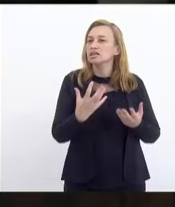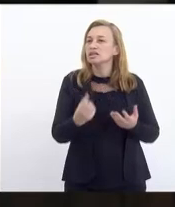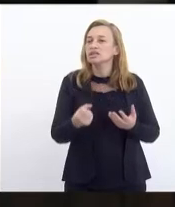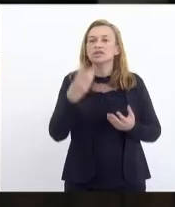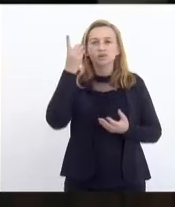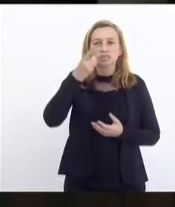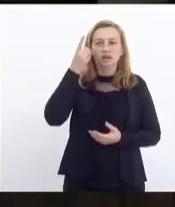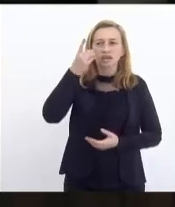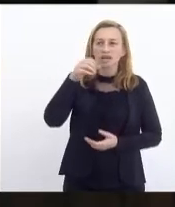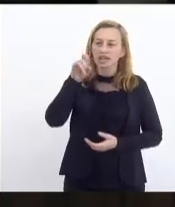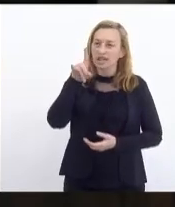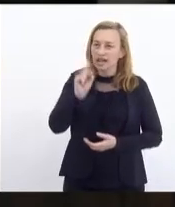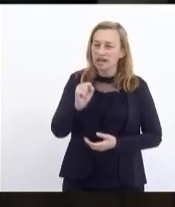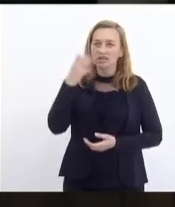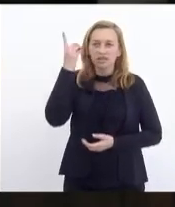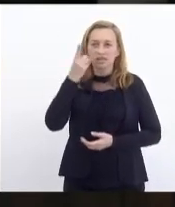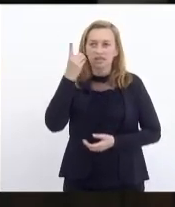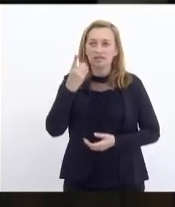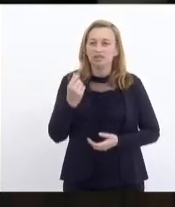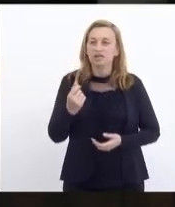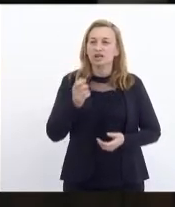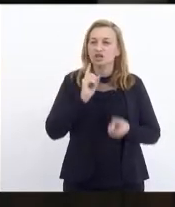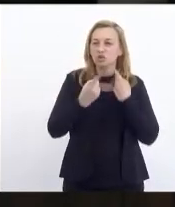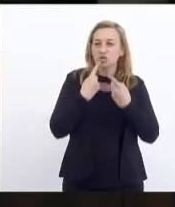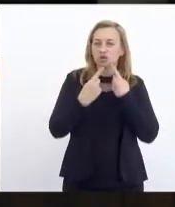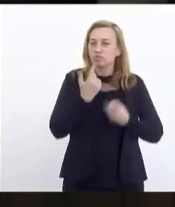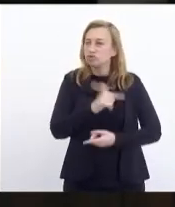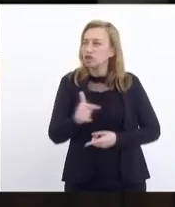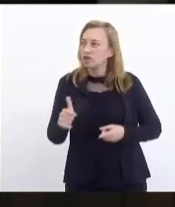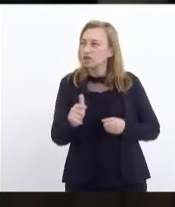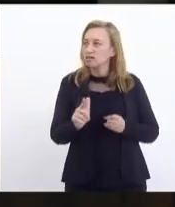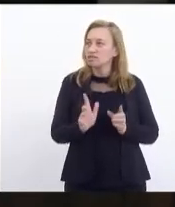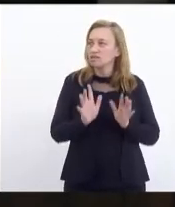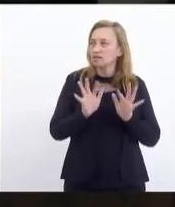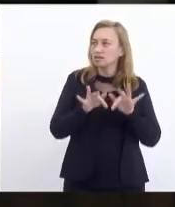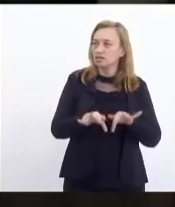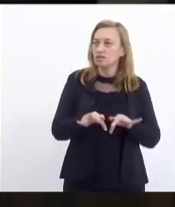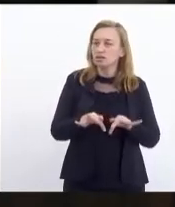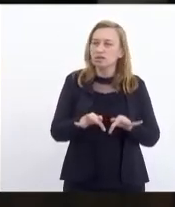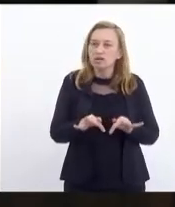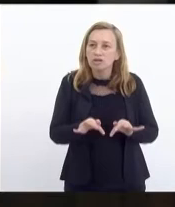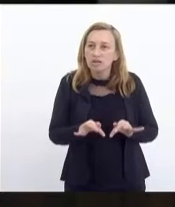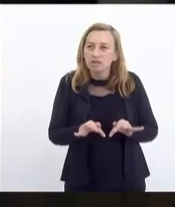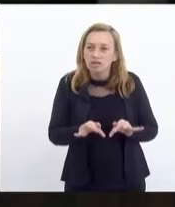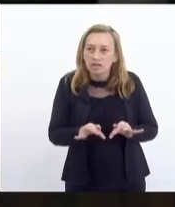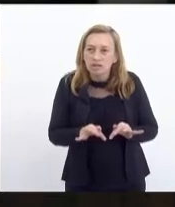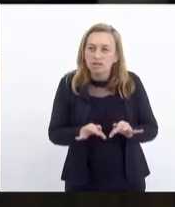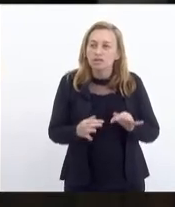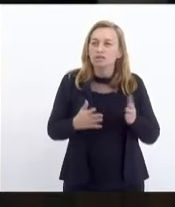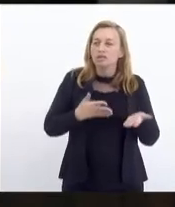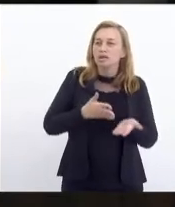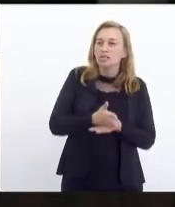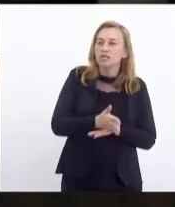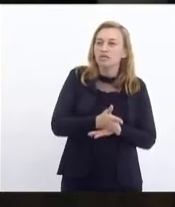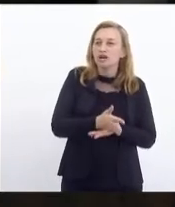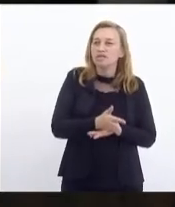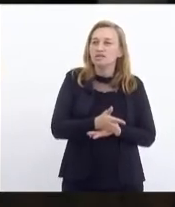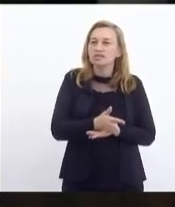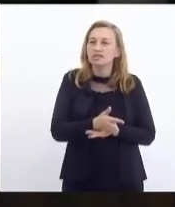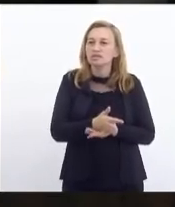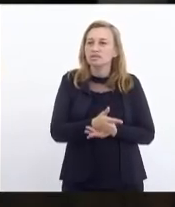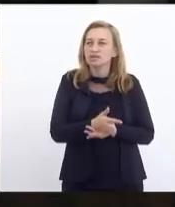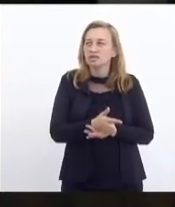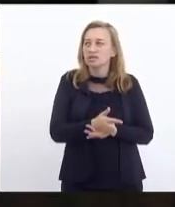deputado Márcio Canella. Em discussão. Não havendo quem queira discutir, encerra a discussão em votação. Os senhores que aprovam, permaneçam como estão. Aprovado. Vai